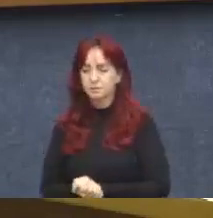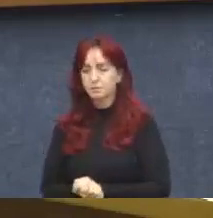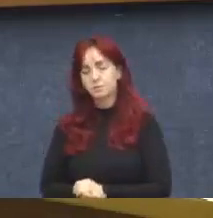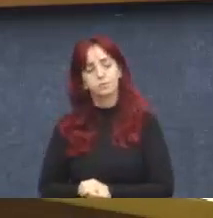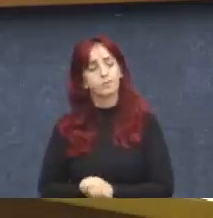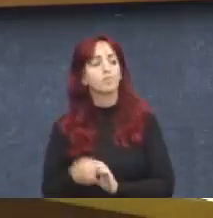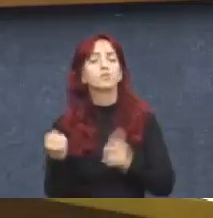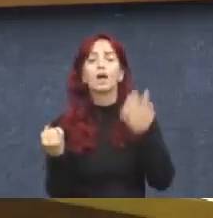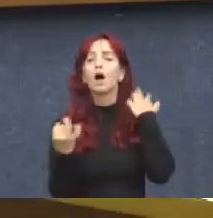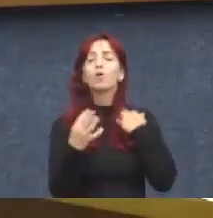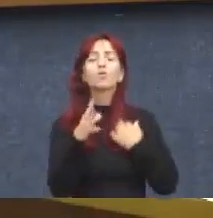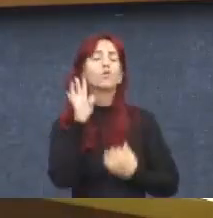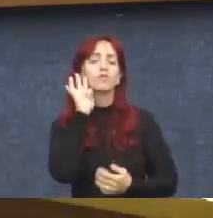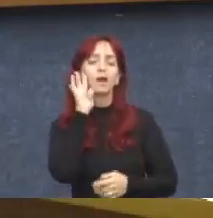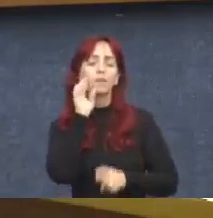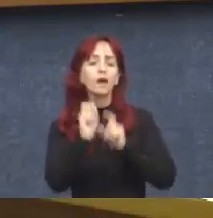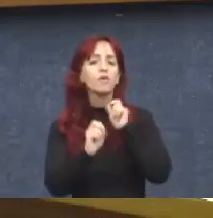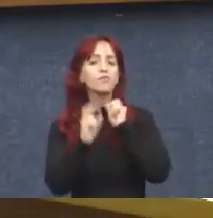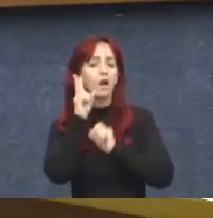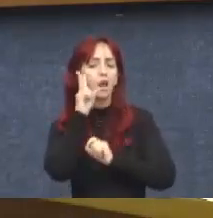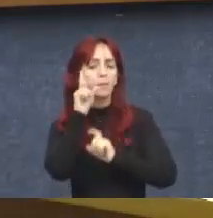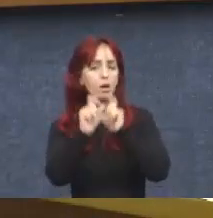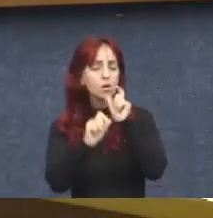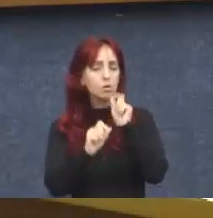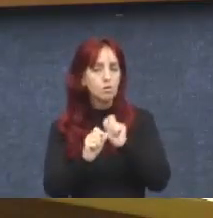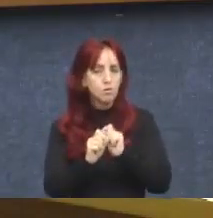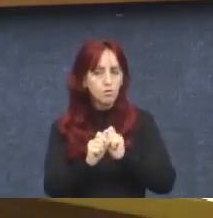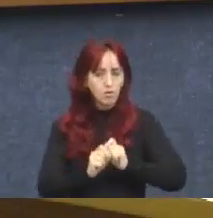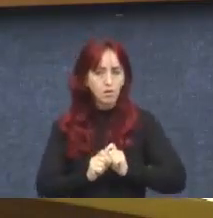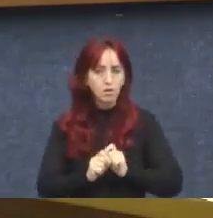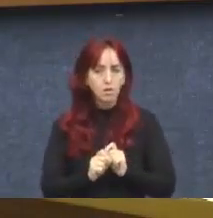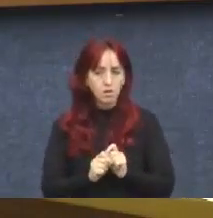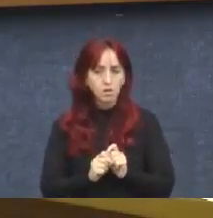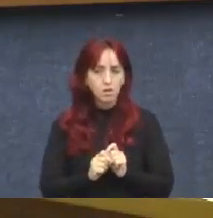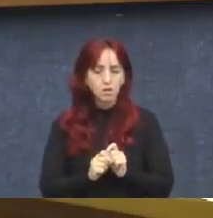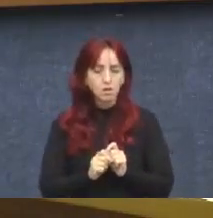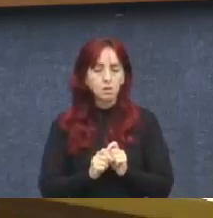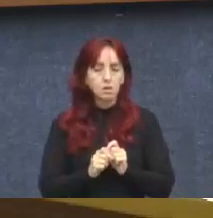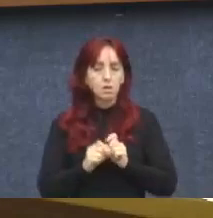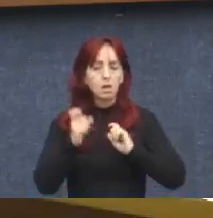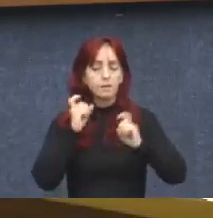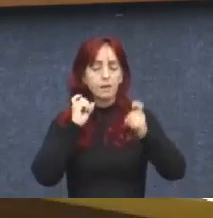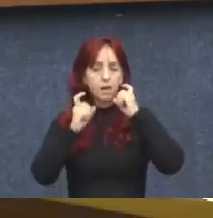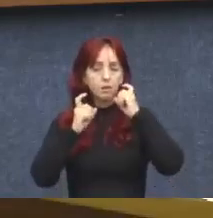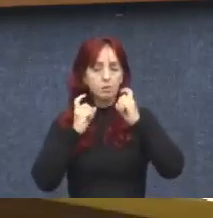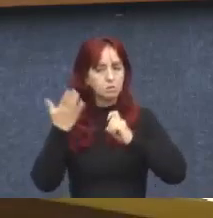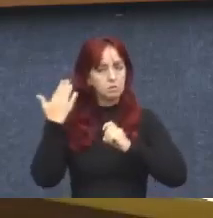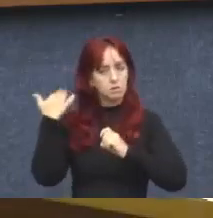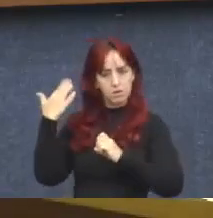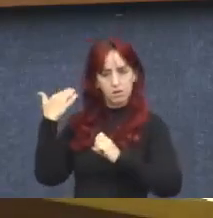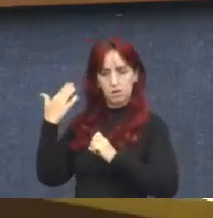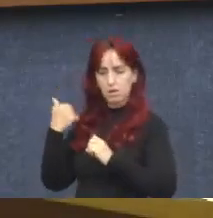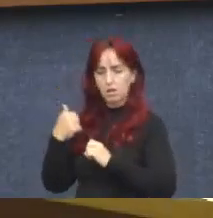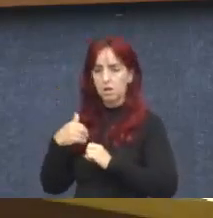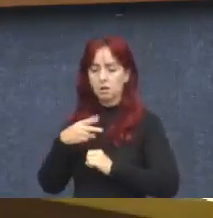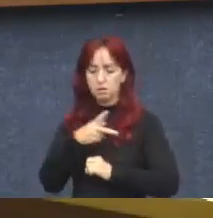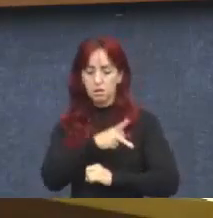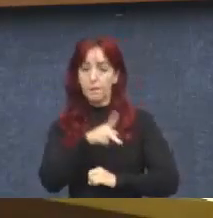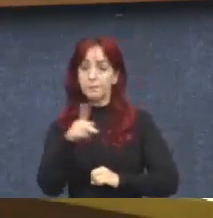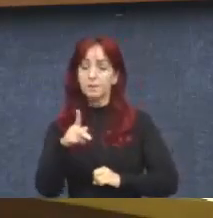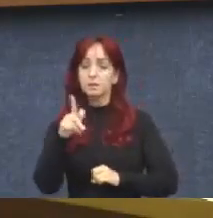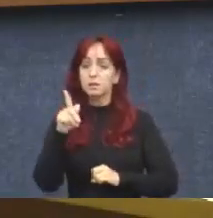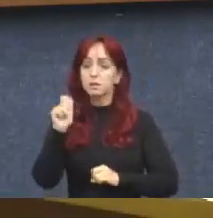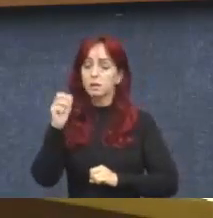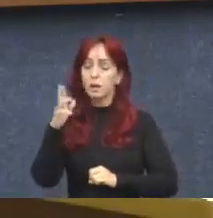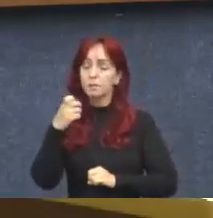Alguns vão se lembrar, na reunião que, assim que o presidente Gabriel foi eleito presidente dessa casa e